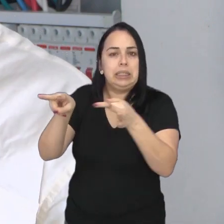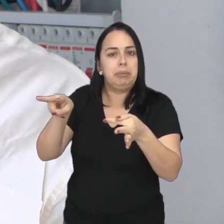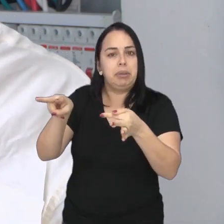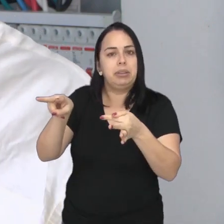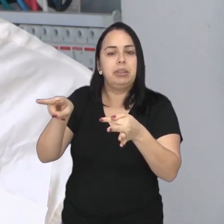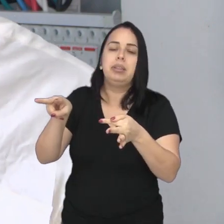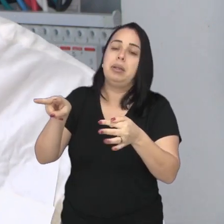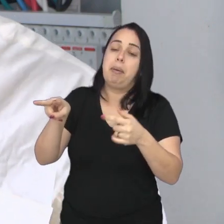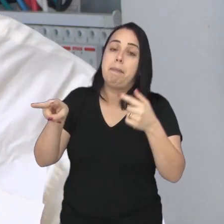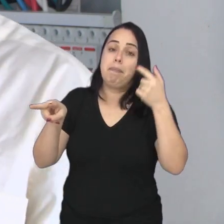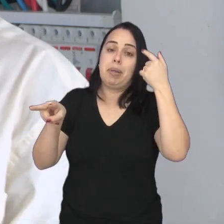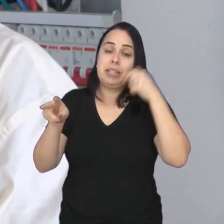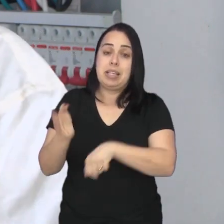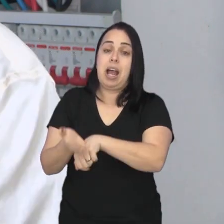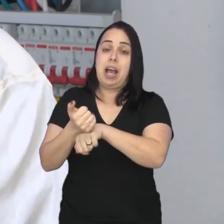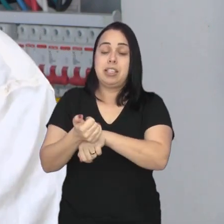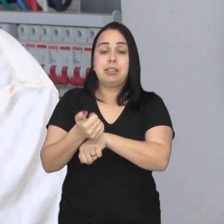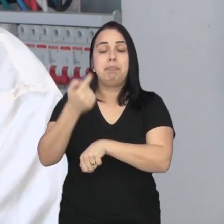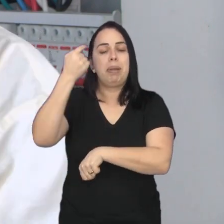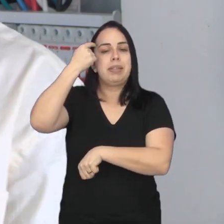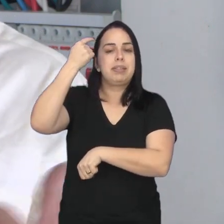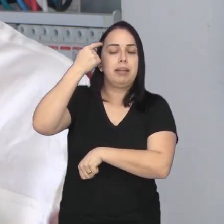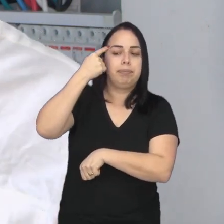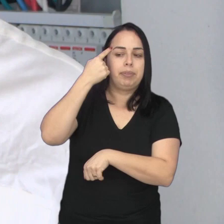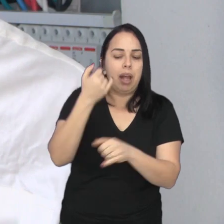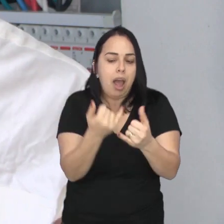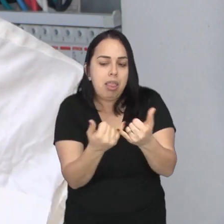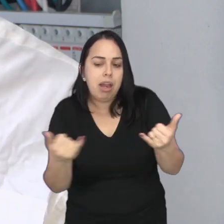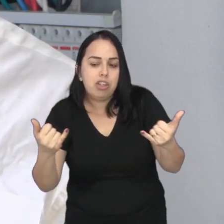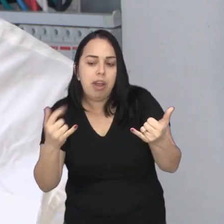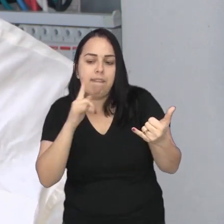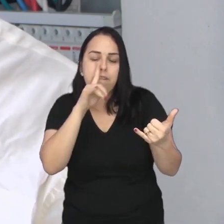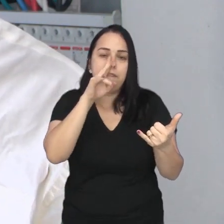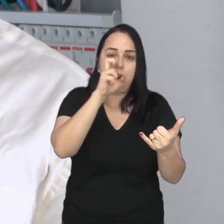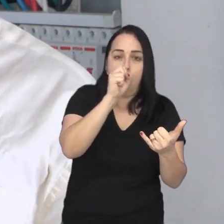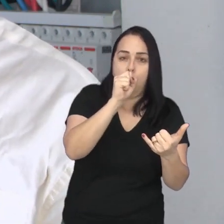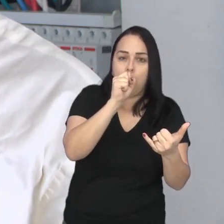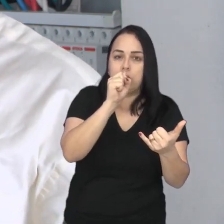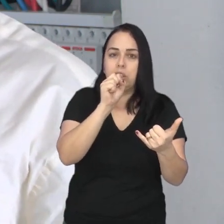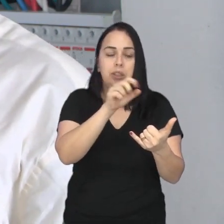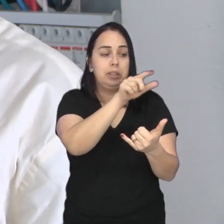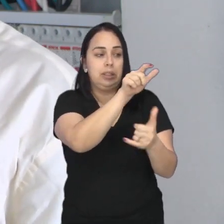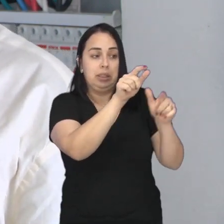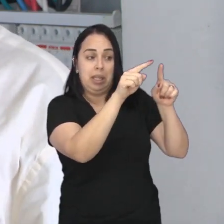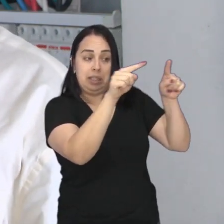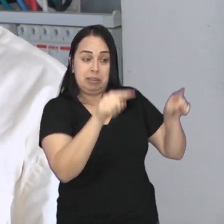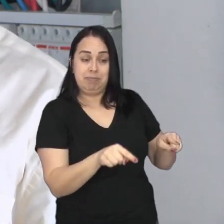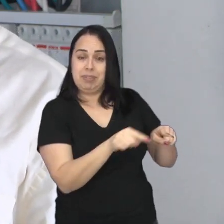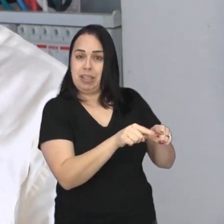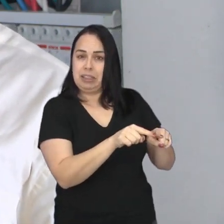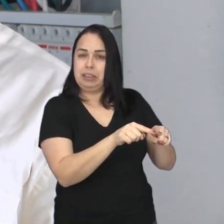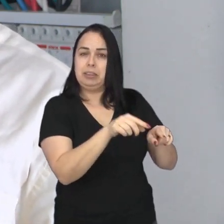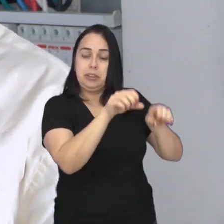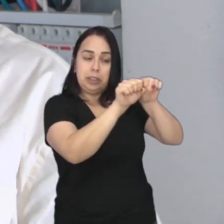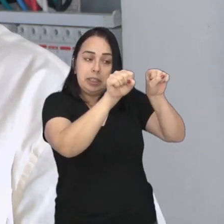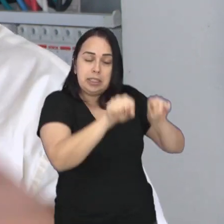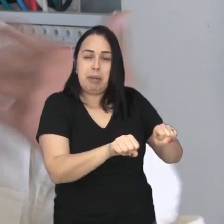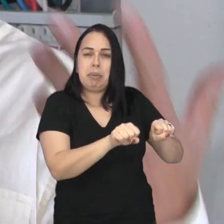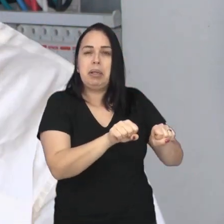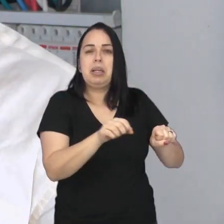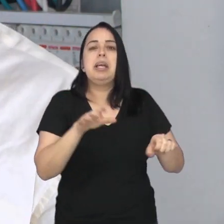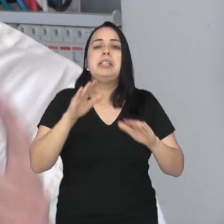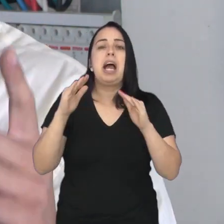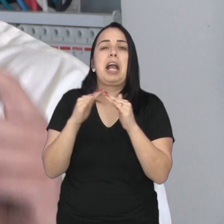a gente tem que pensar que essa carga ela vai sobrecarregar o sistema. Então, se a sua instalação já é antiga, já contém